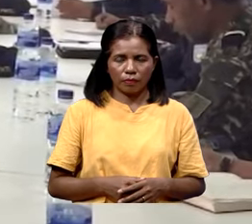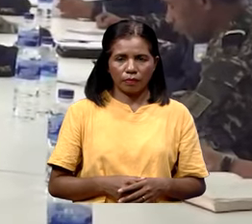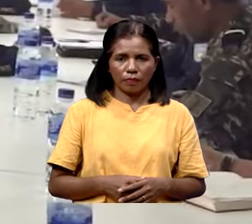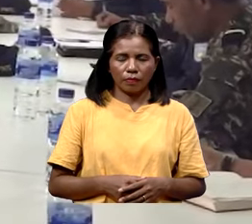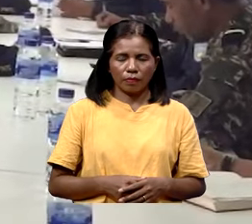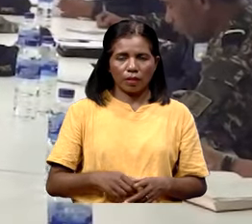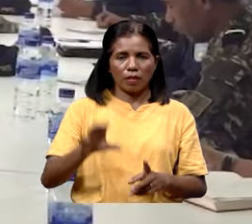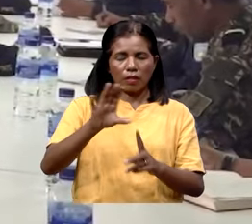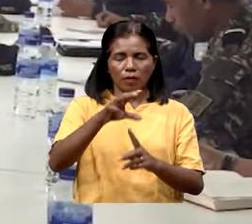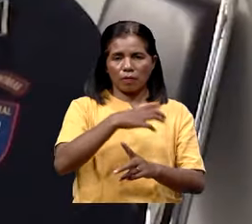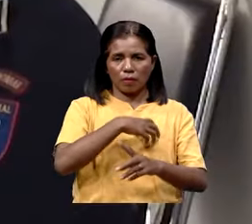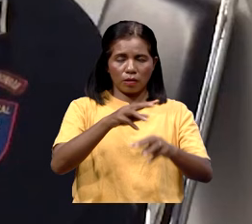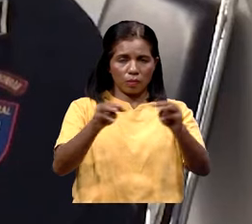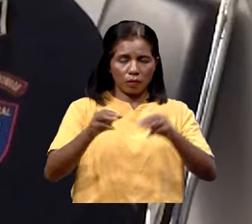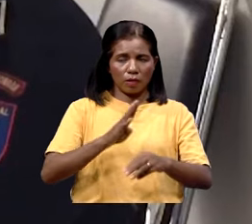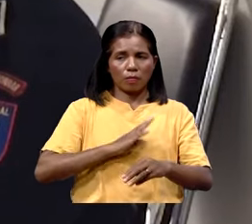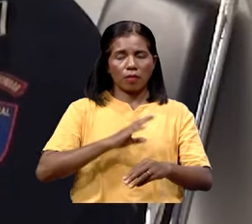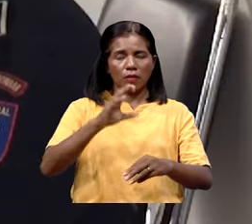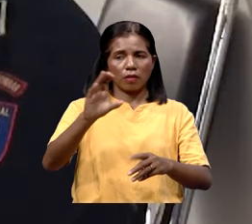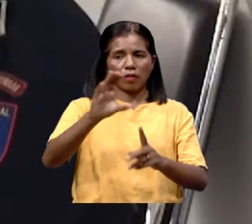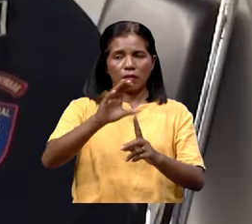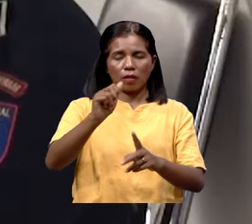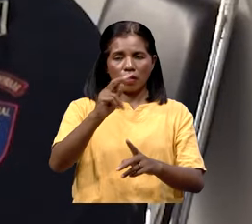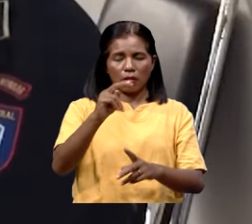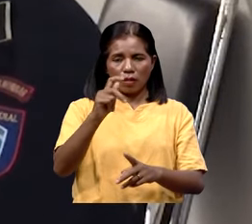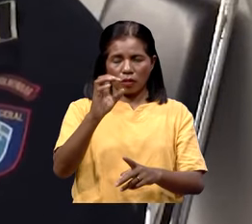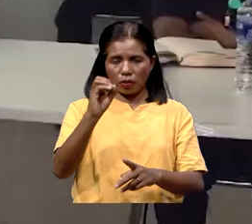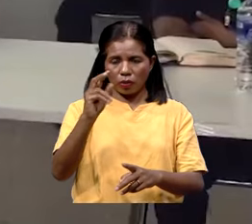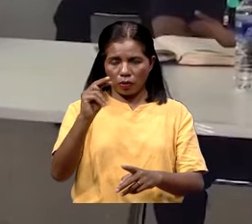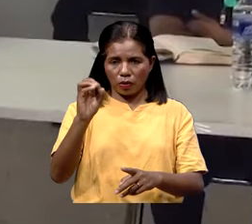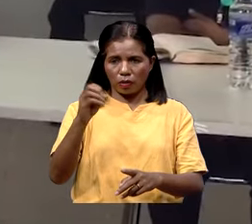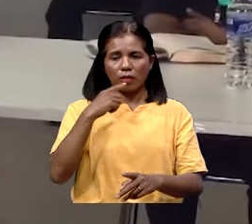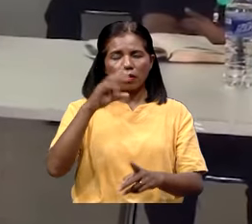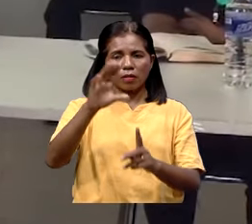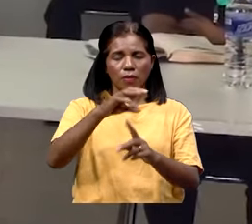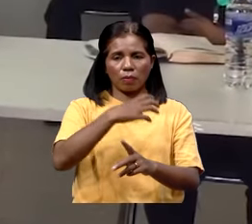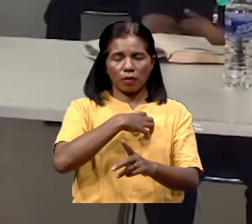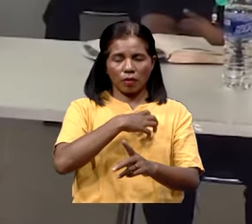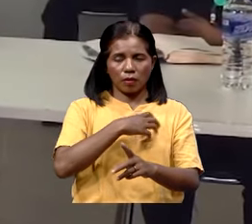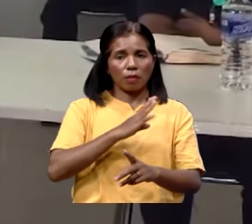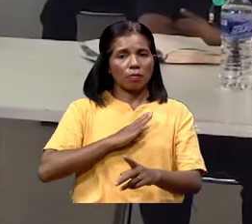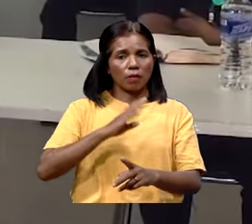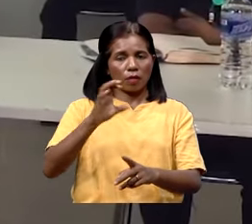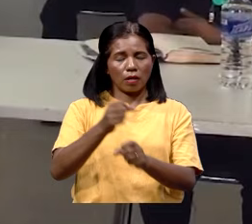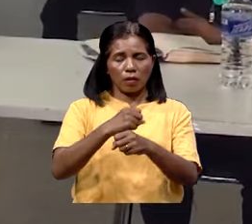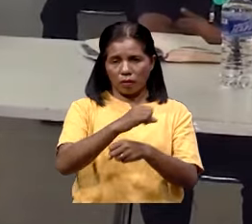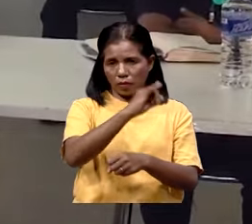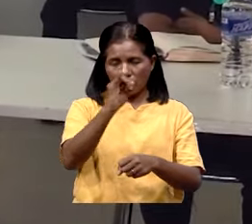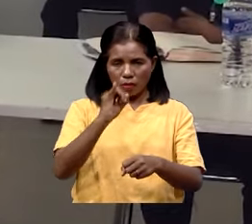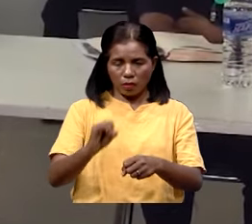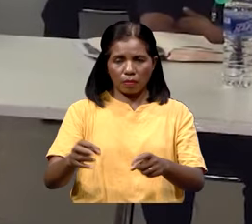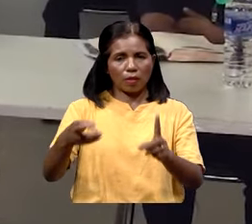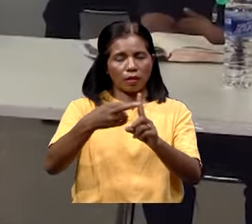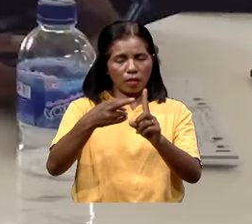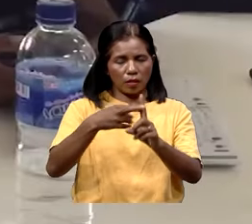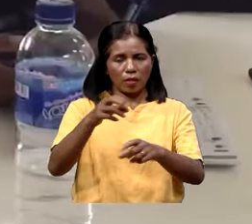Comandante PNTL município Baucau, superintendente Sefi Antônio de Sahateten, comando PNTL Baucau, halo on identificação ba cemitério ne